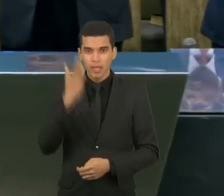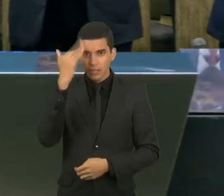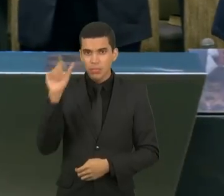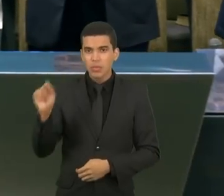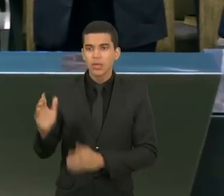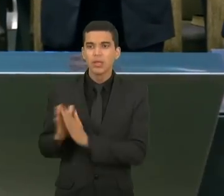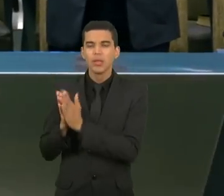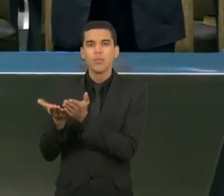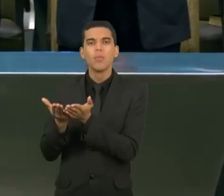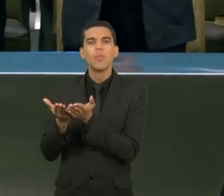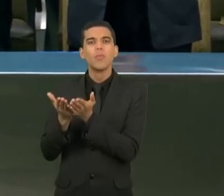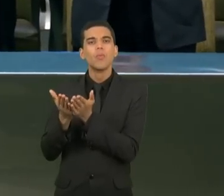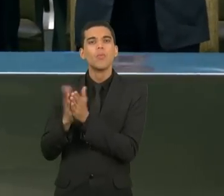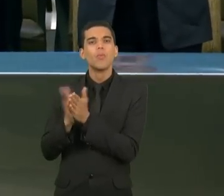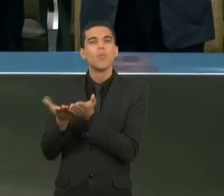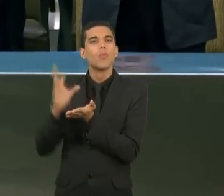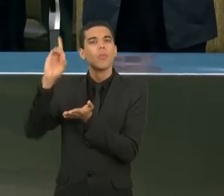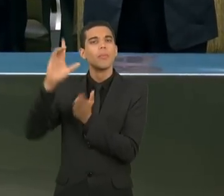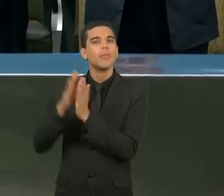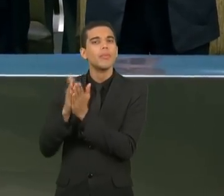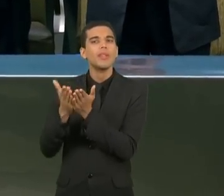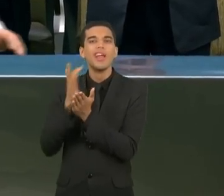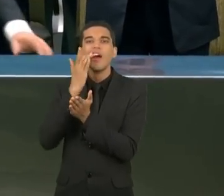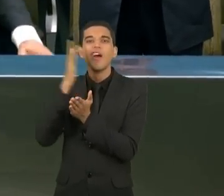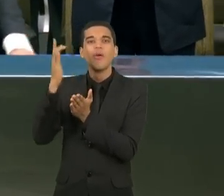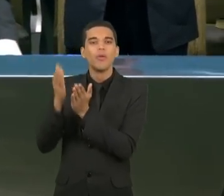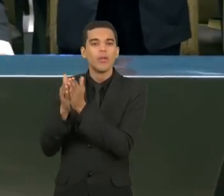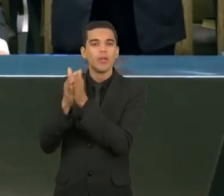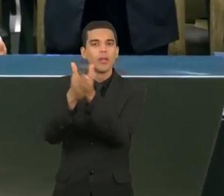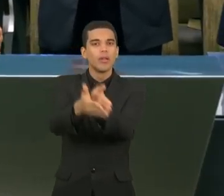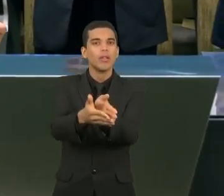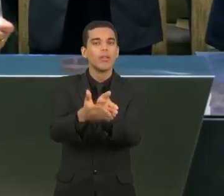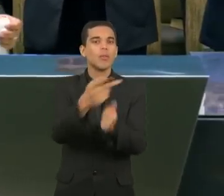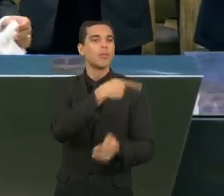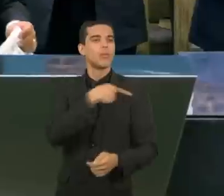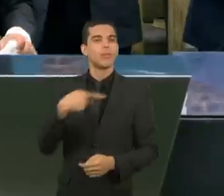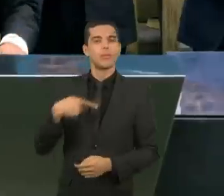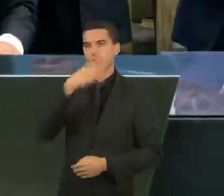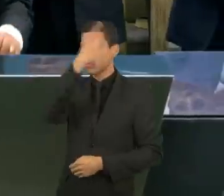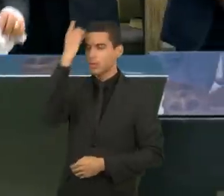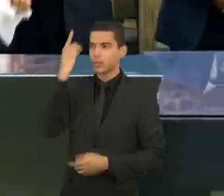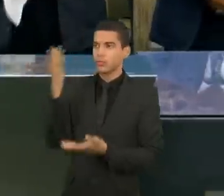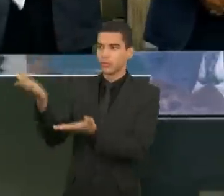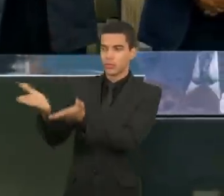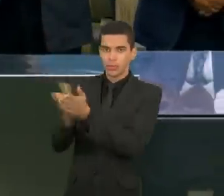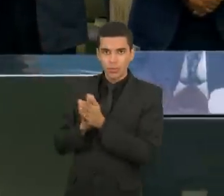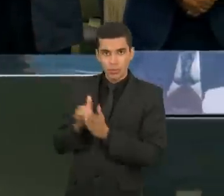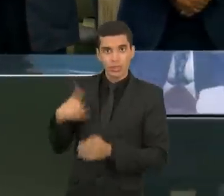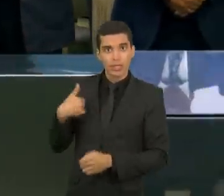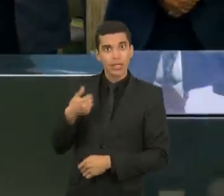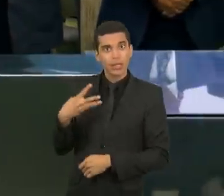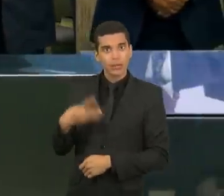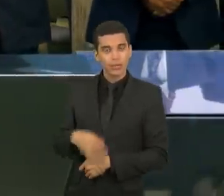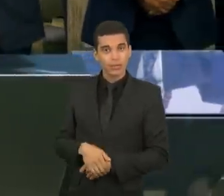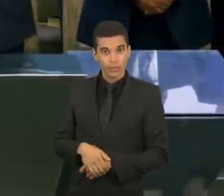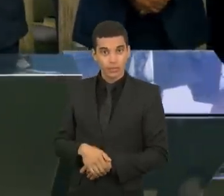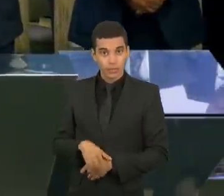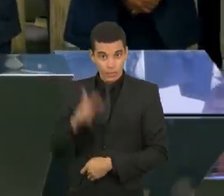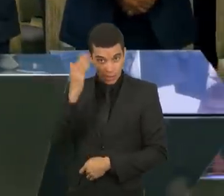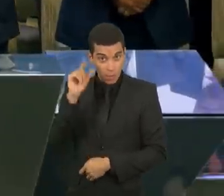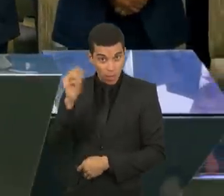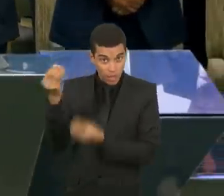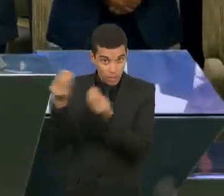ouro? A irmã estava no círculo de oração, a dirigente, irmã Davina, e viu Deus entregar uma Bíblia de ouro a